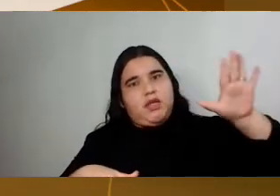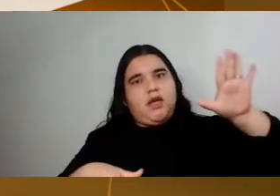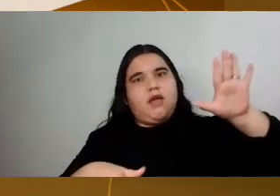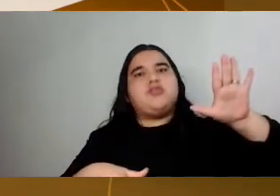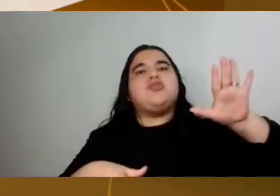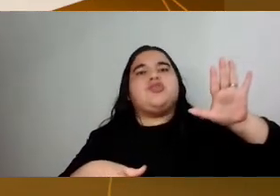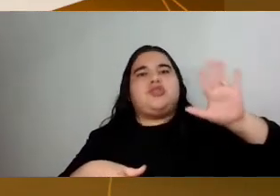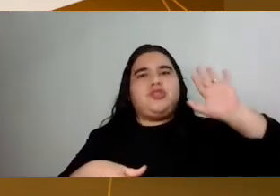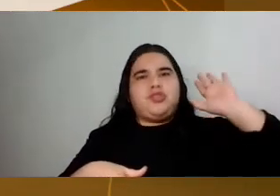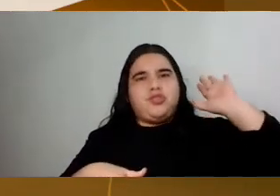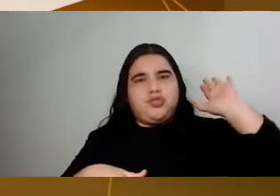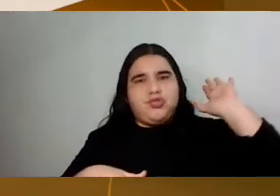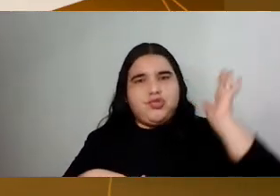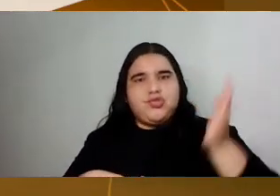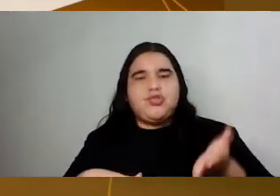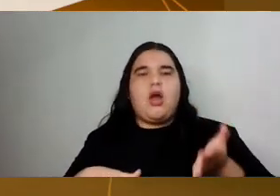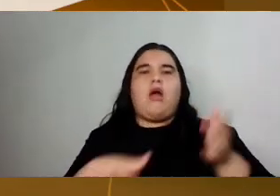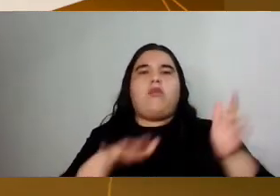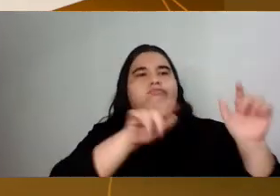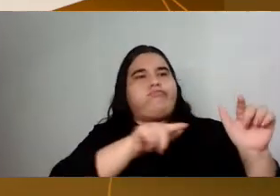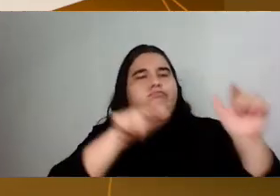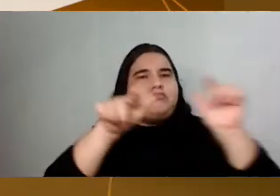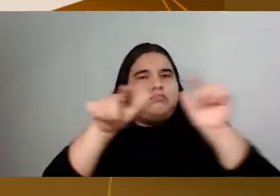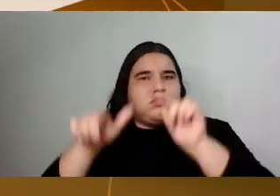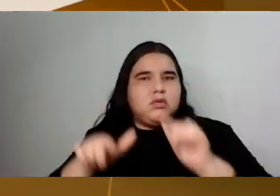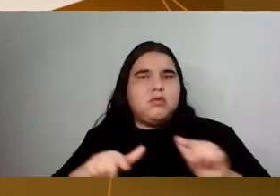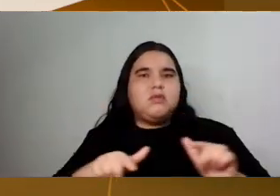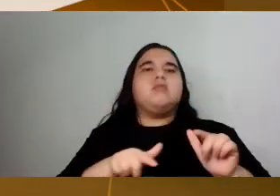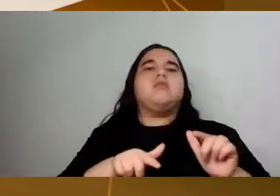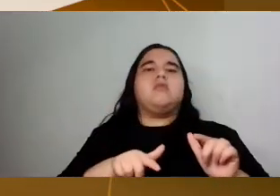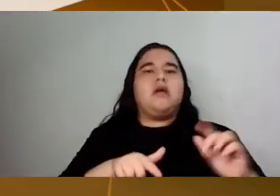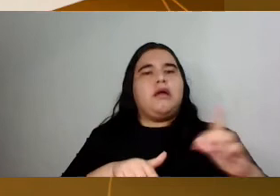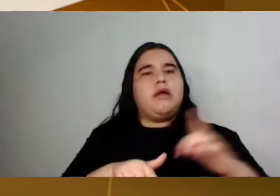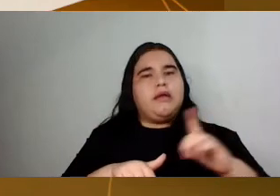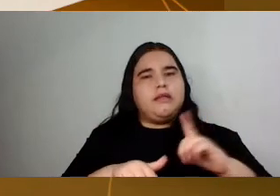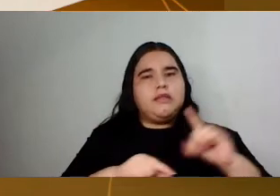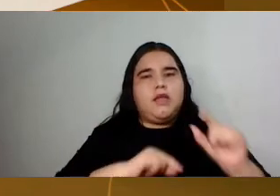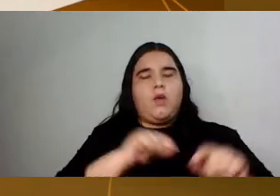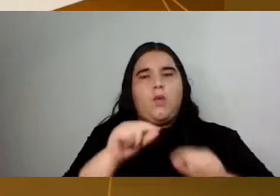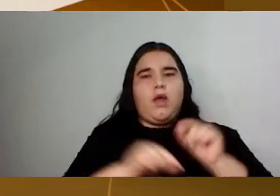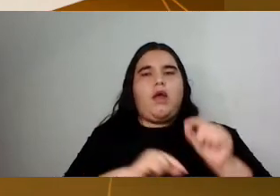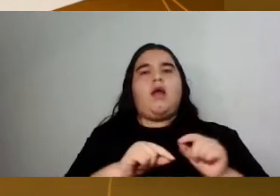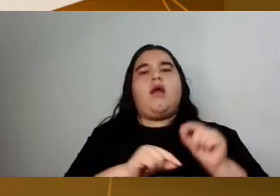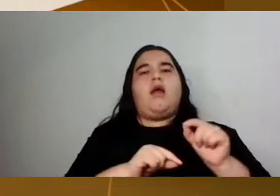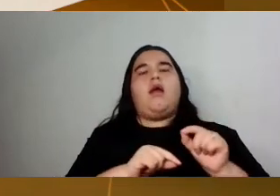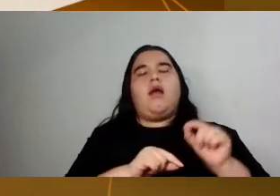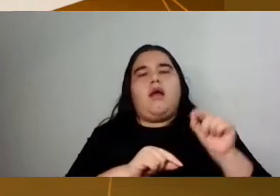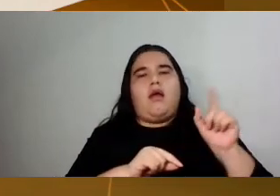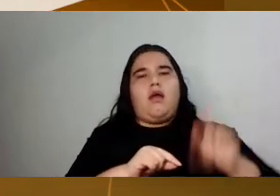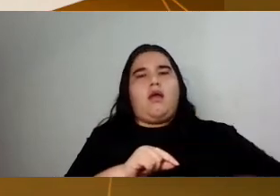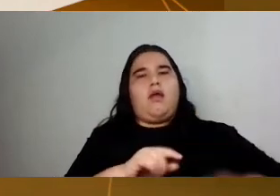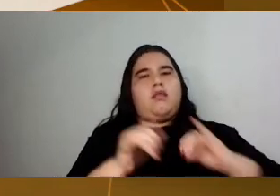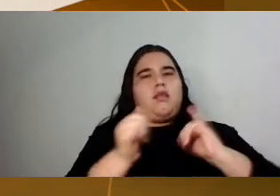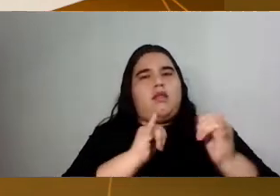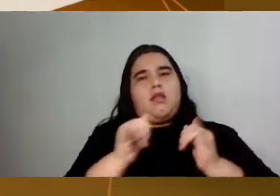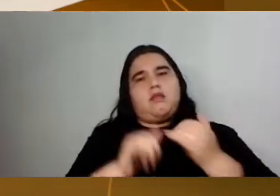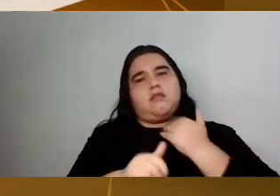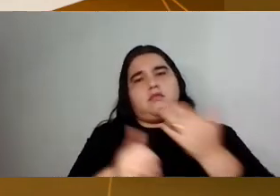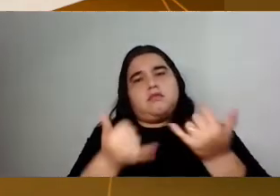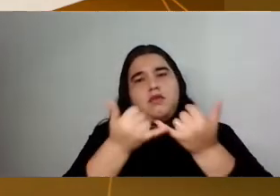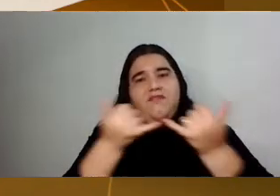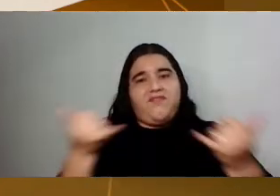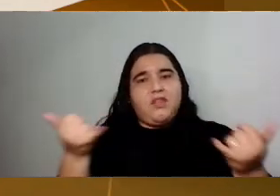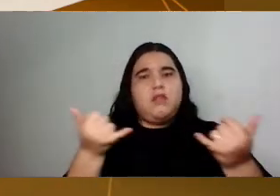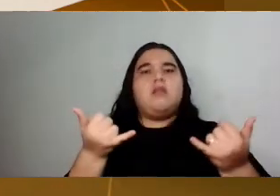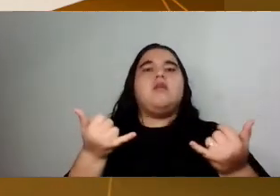já que portam, né, que tem a cobertura de rede sem fio, e conseguir colocar para o nosso cliente final, que é um